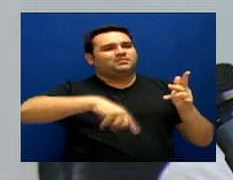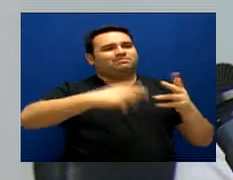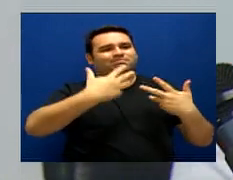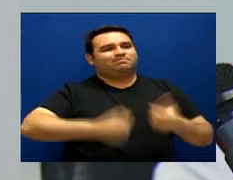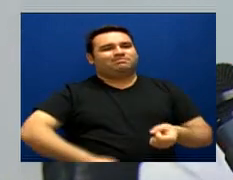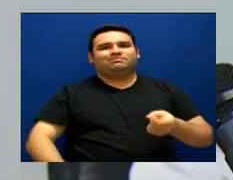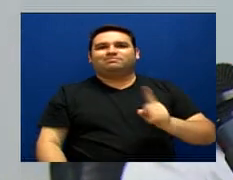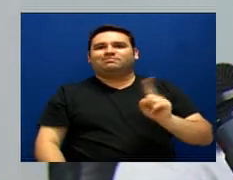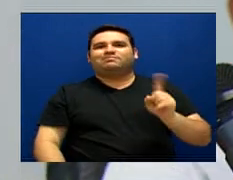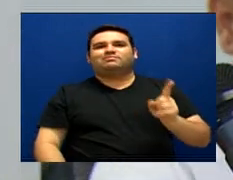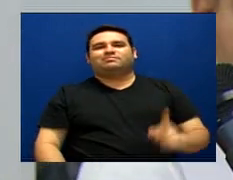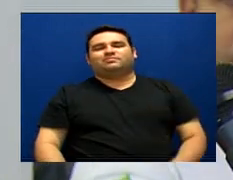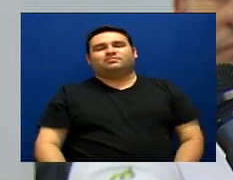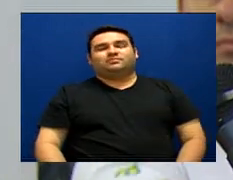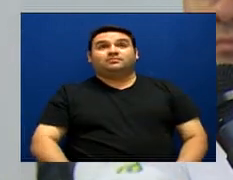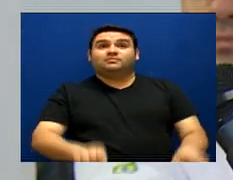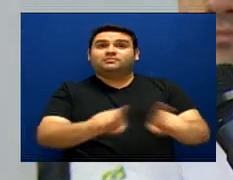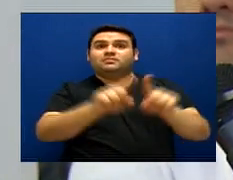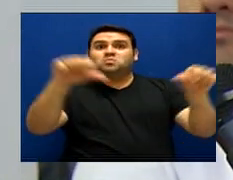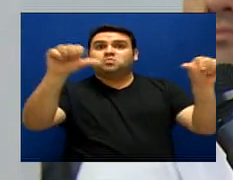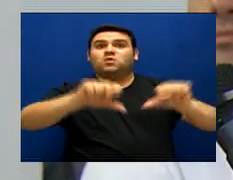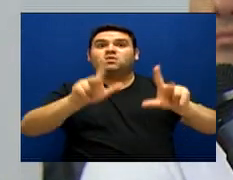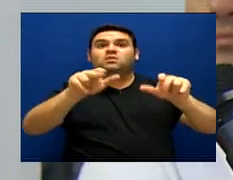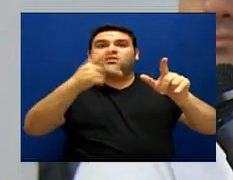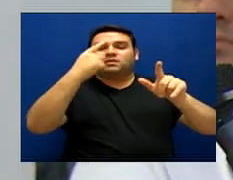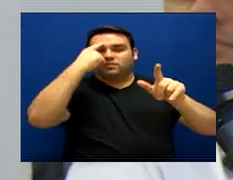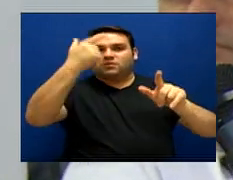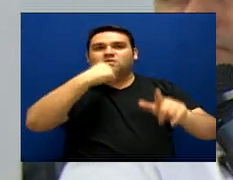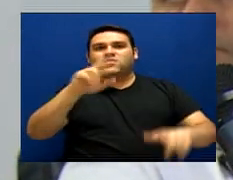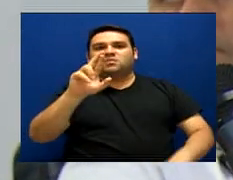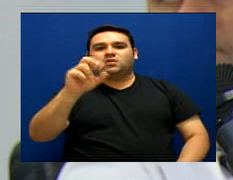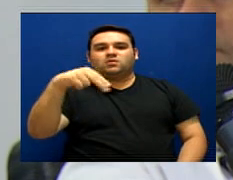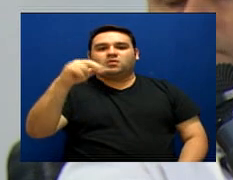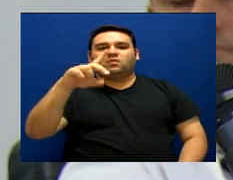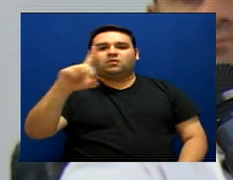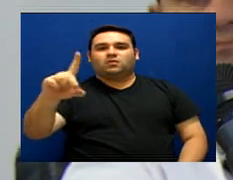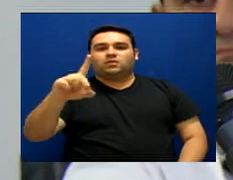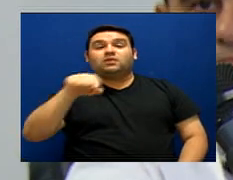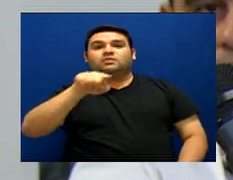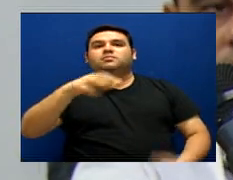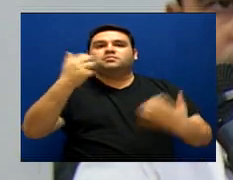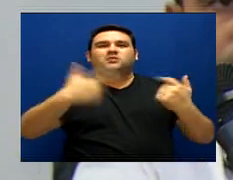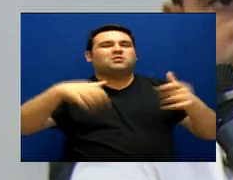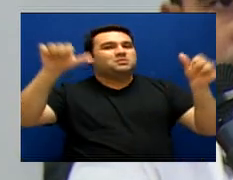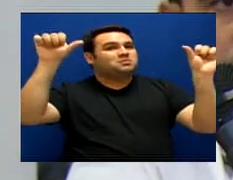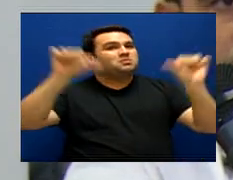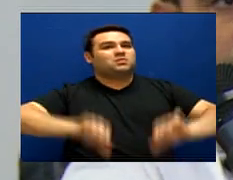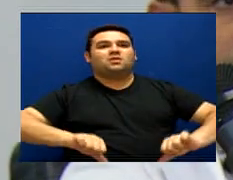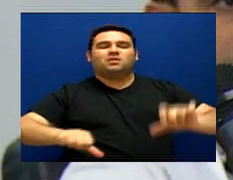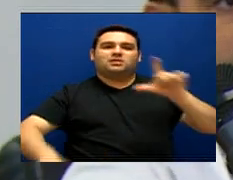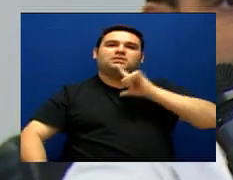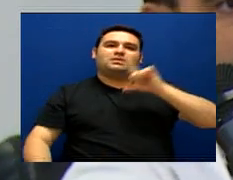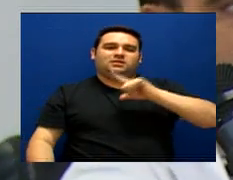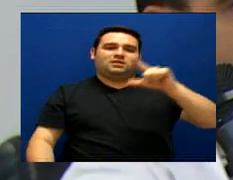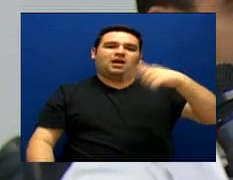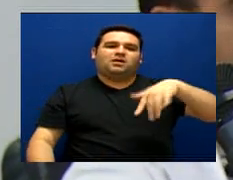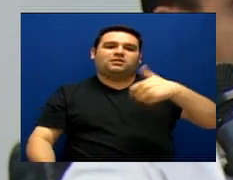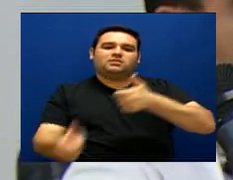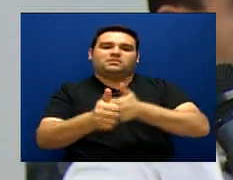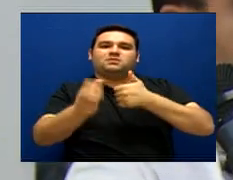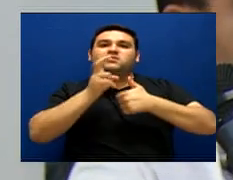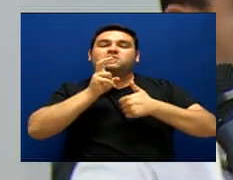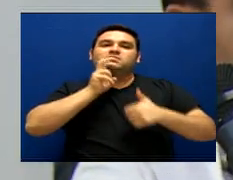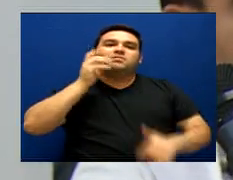um acinte. E pior, como lembrou o ONU, pior para nós aqui que somos dessa região, somos daqui de Sorocaba,